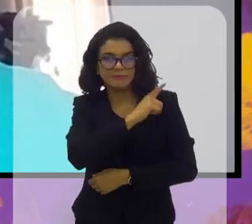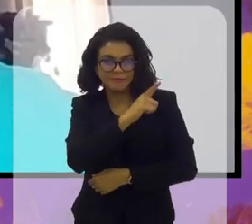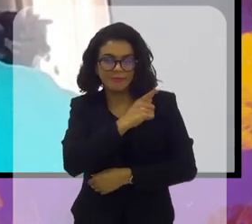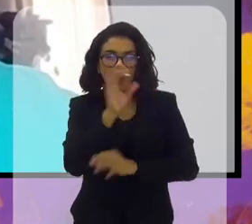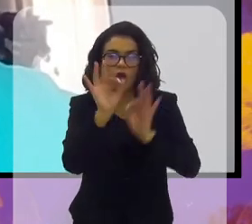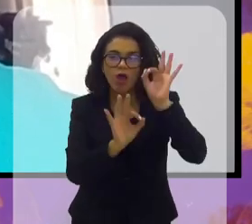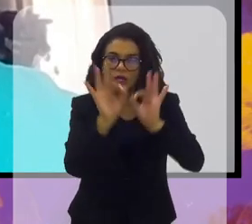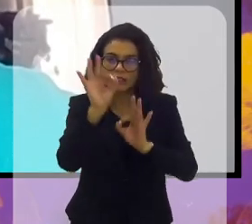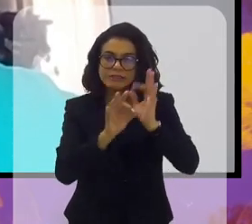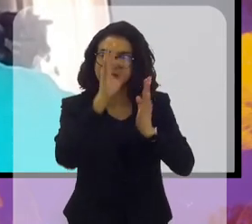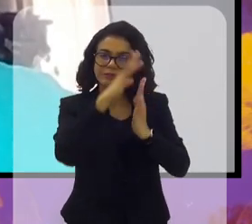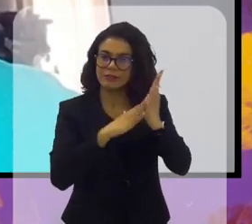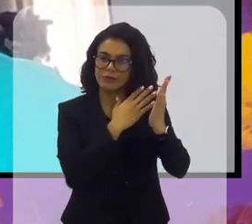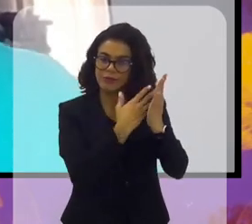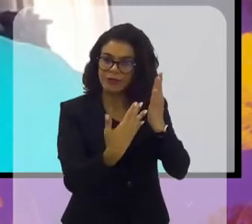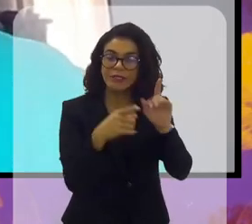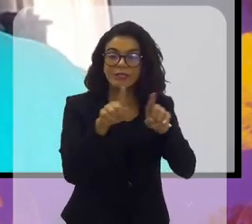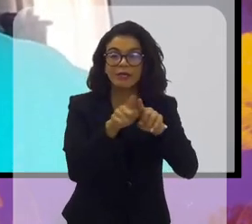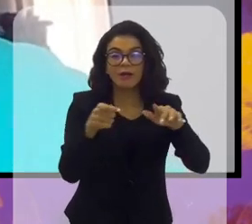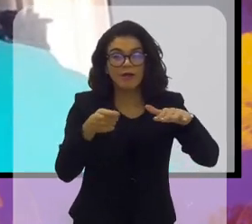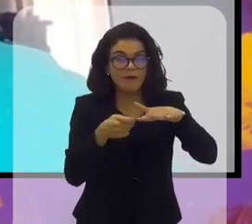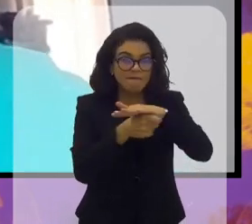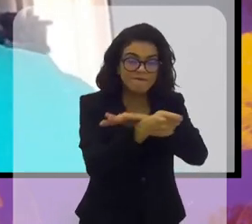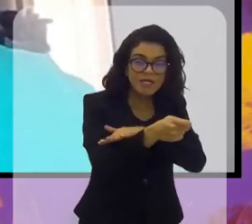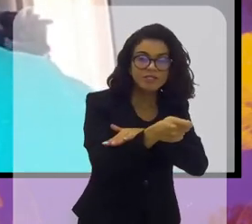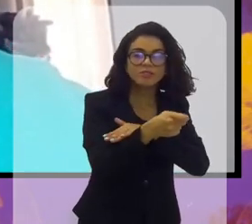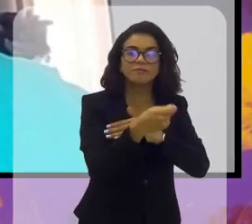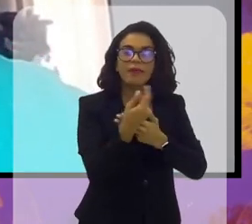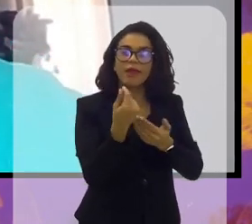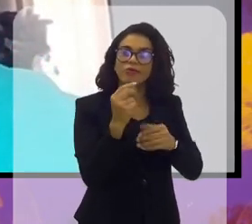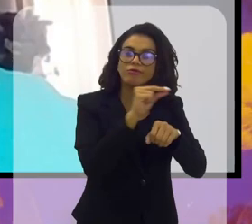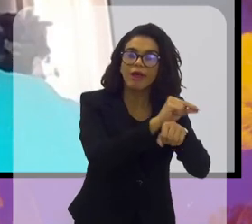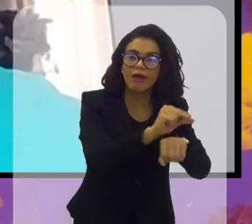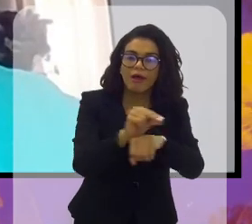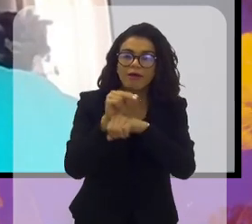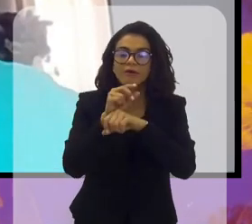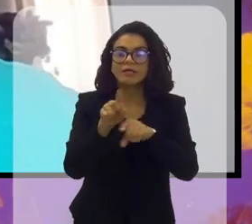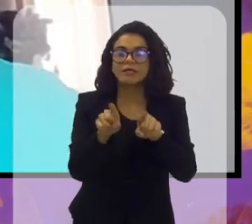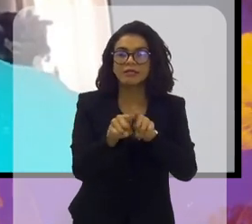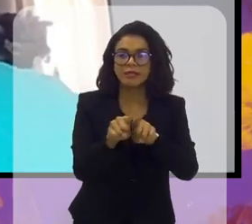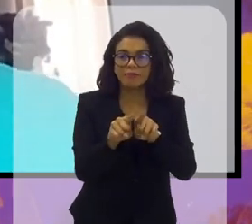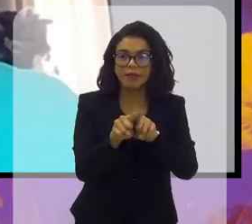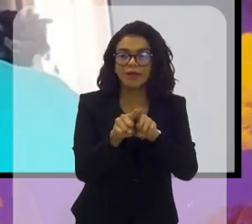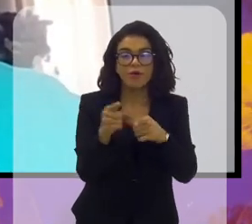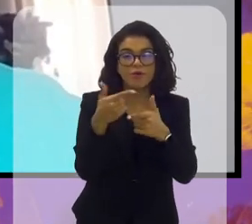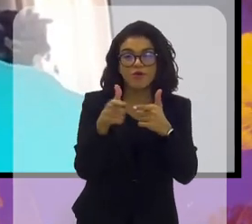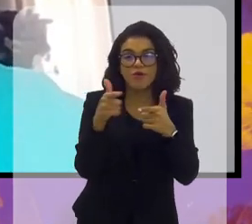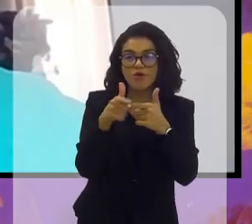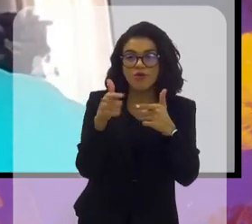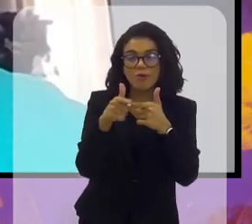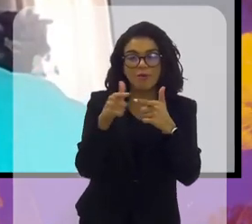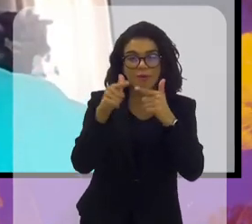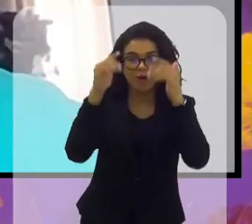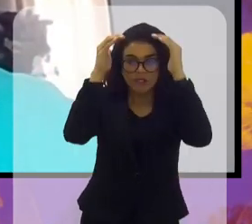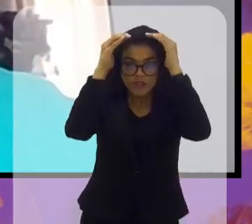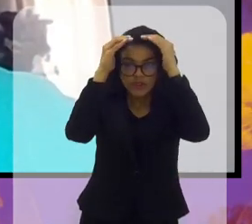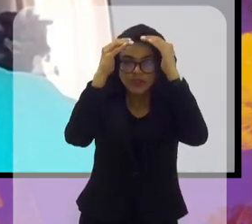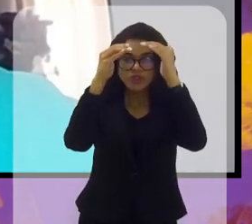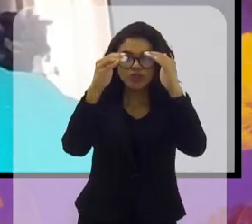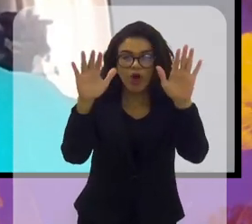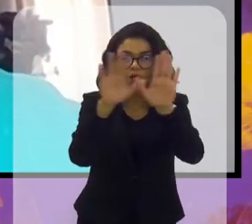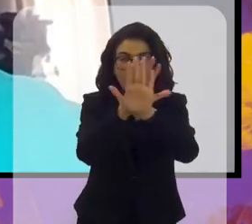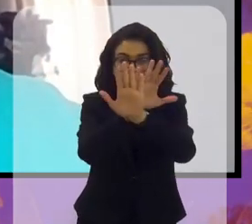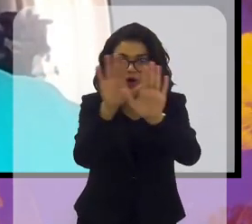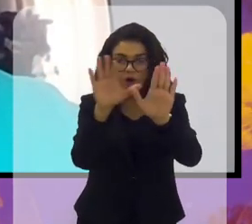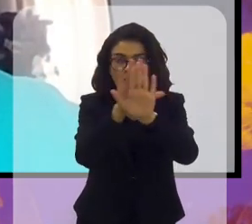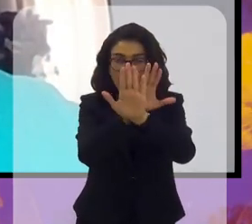na execução dos calendários, no investimento que é feito na manutenção, e depois, o problema de sombreamento pode ser